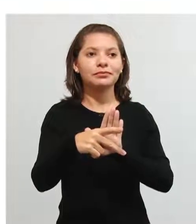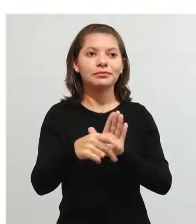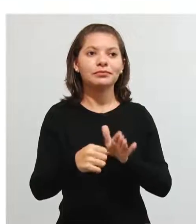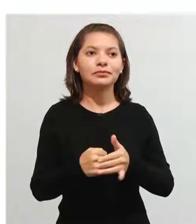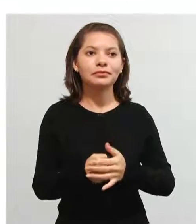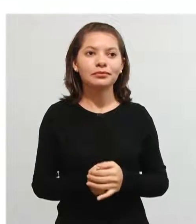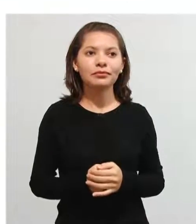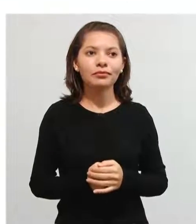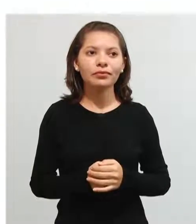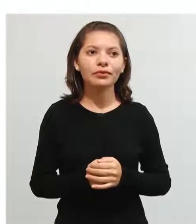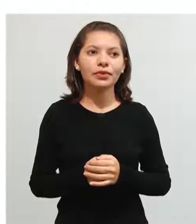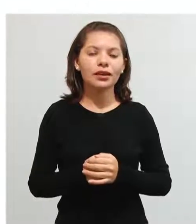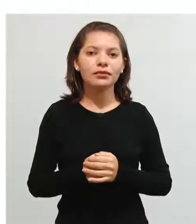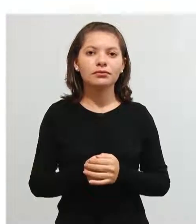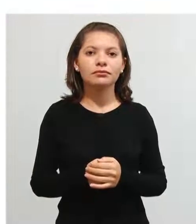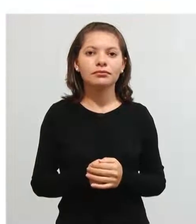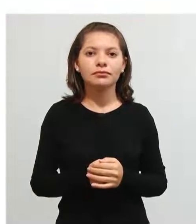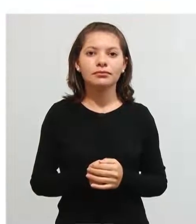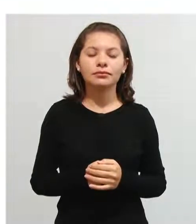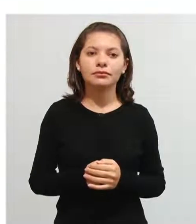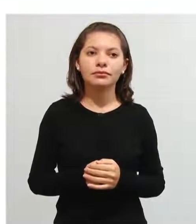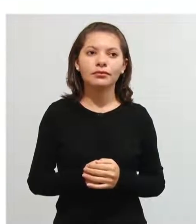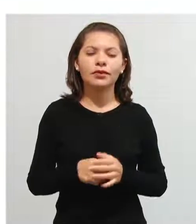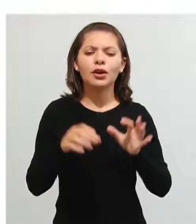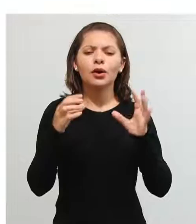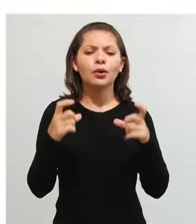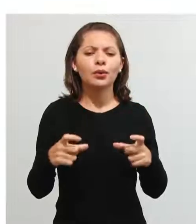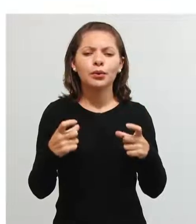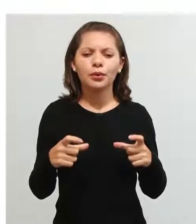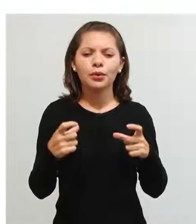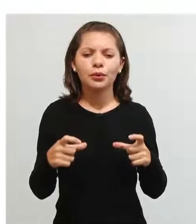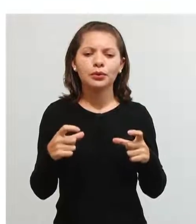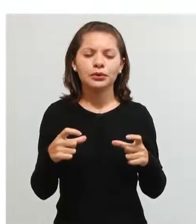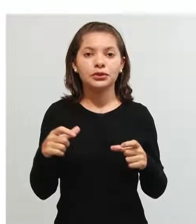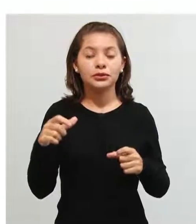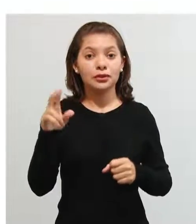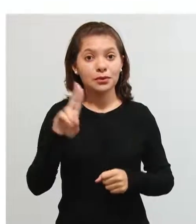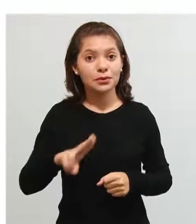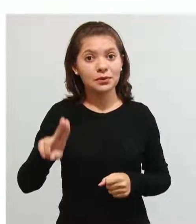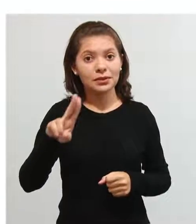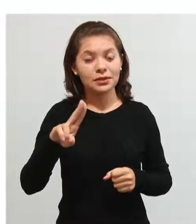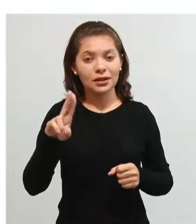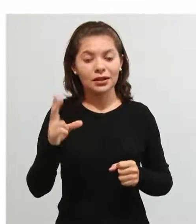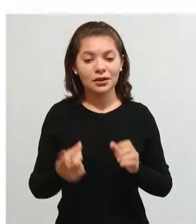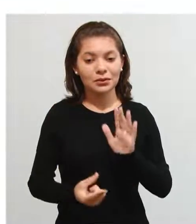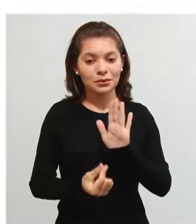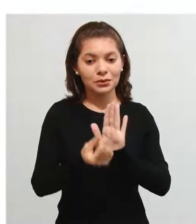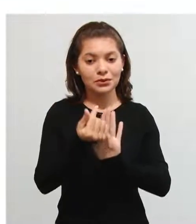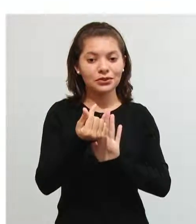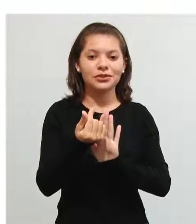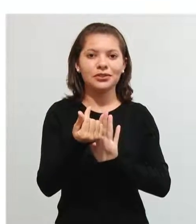o direcionamento, ou seja, onde serão empregados os recursos que foram